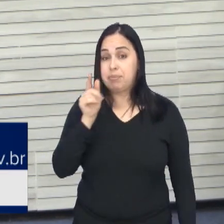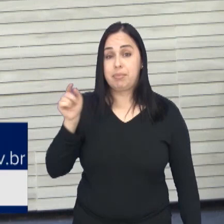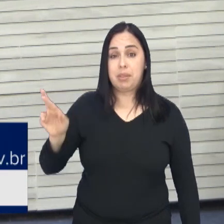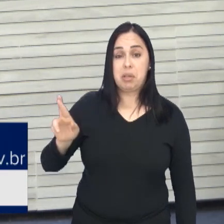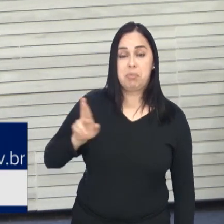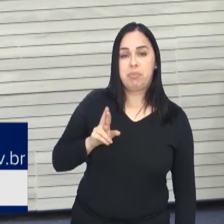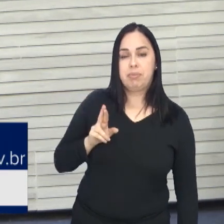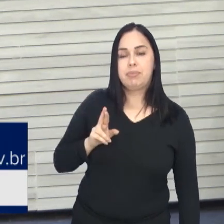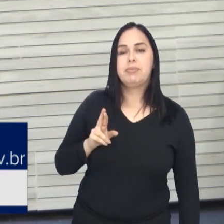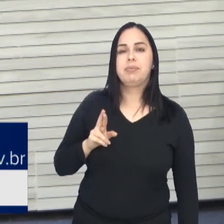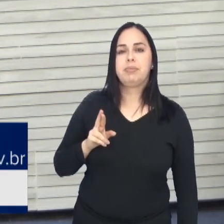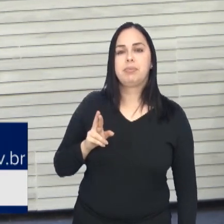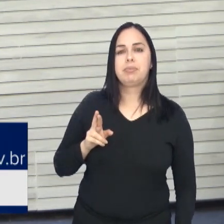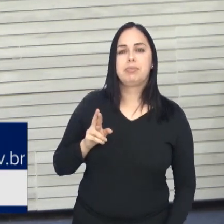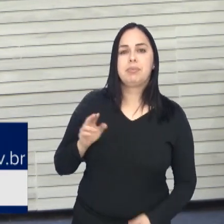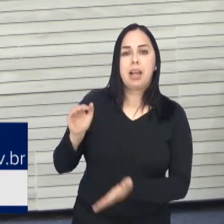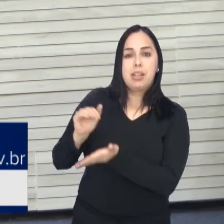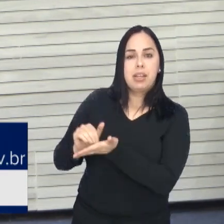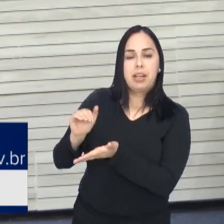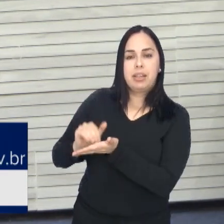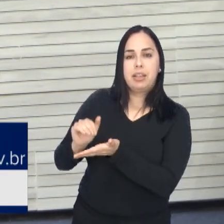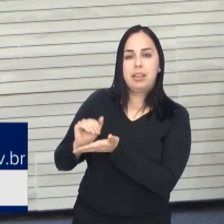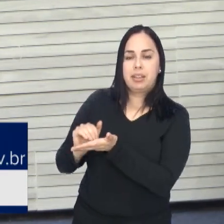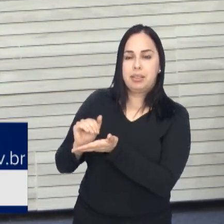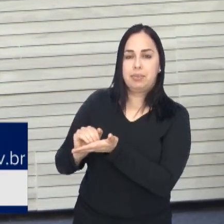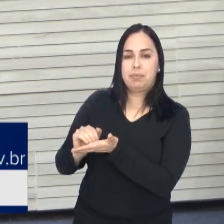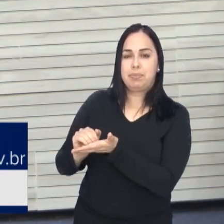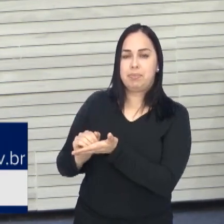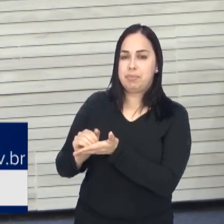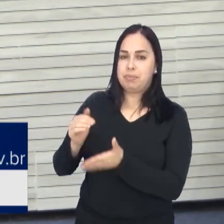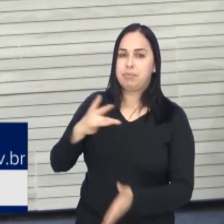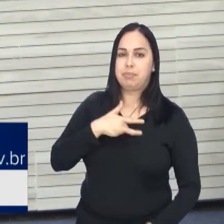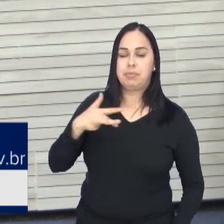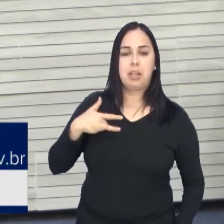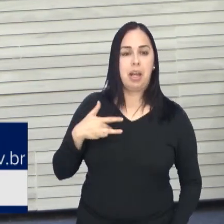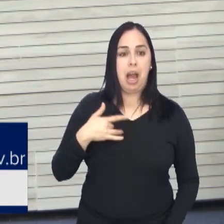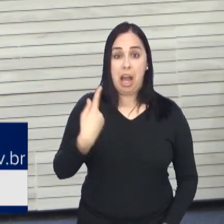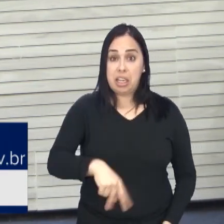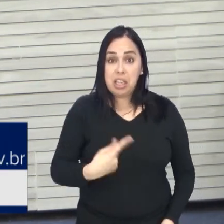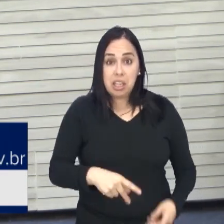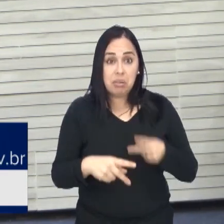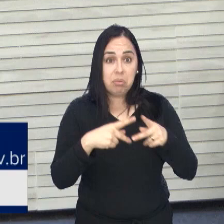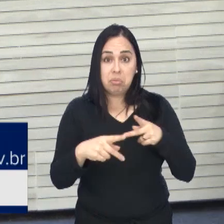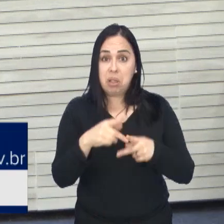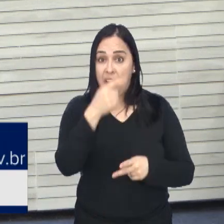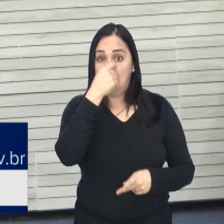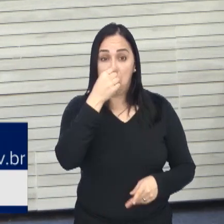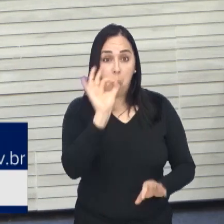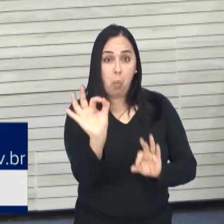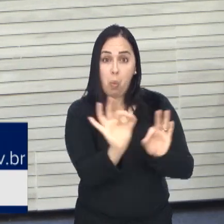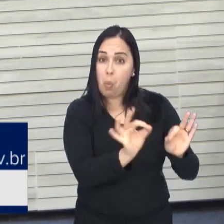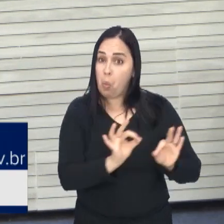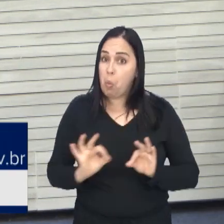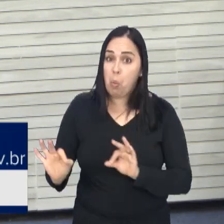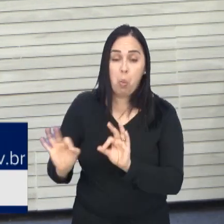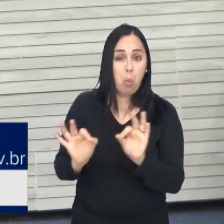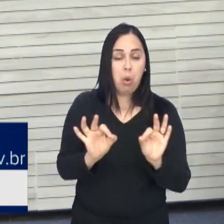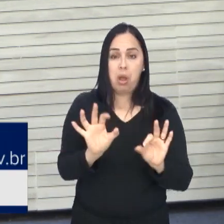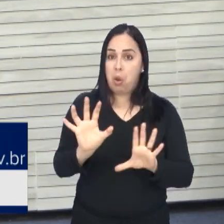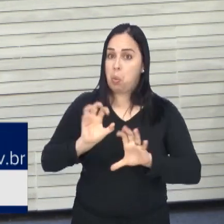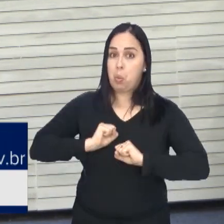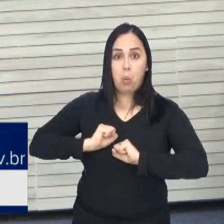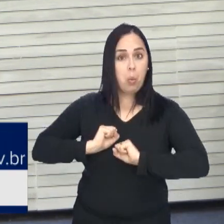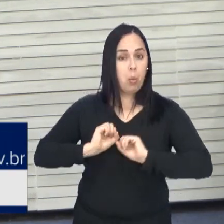a resposta da Secretaria de Saúde, da Prefeitura, que ainda não tem nenhum caso, nem de ave e nem de nenhuma pessoa